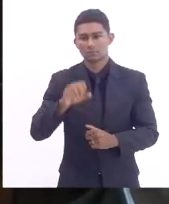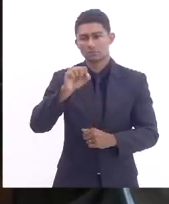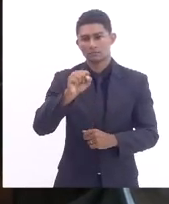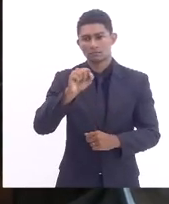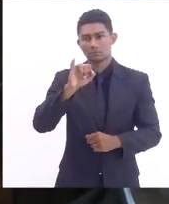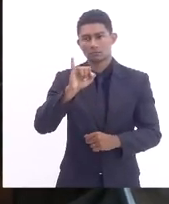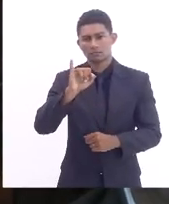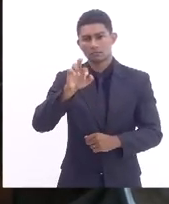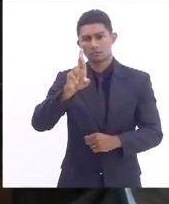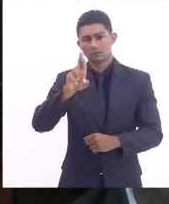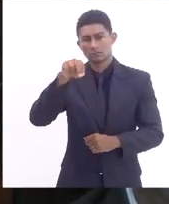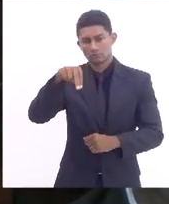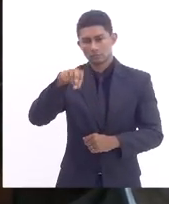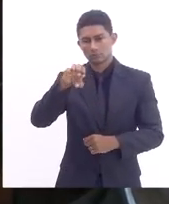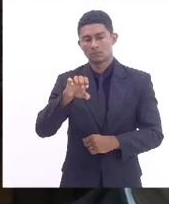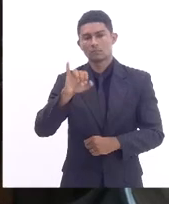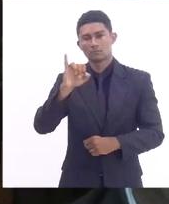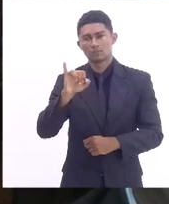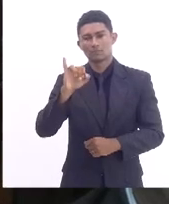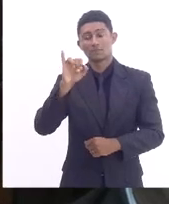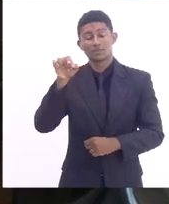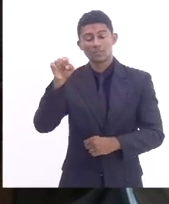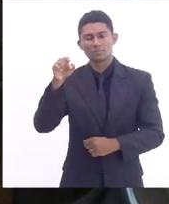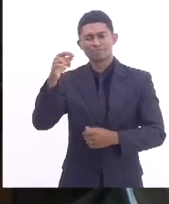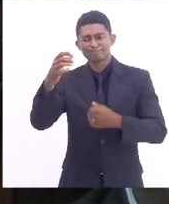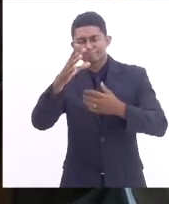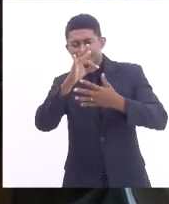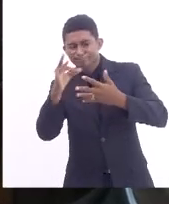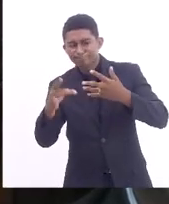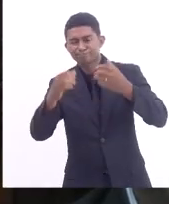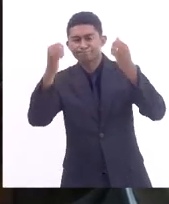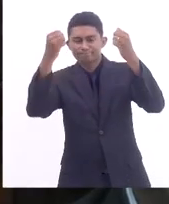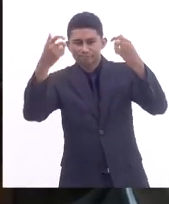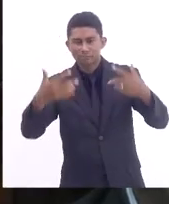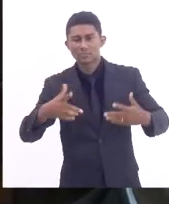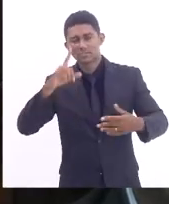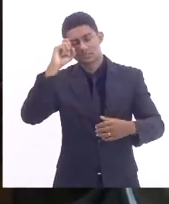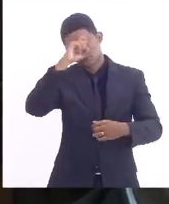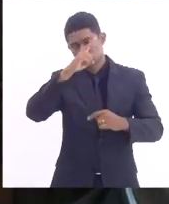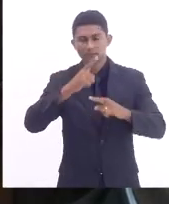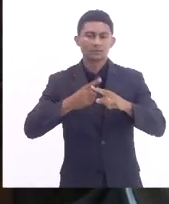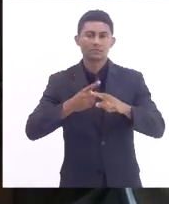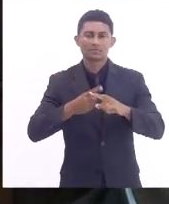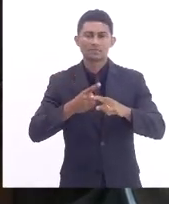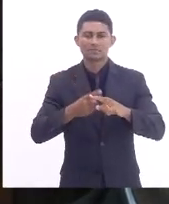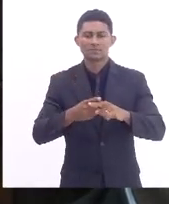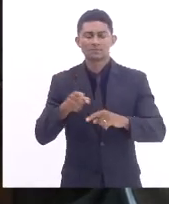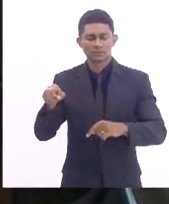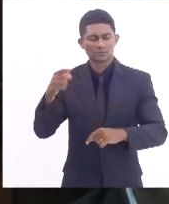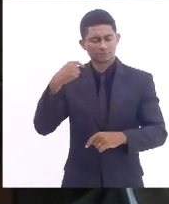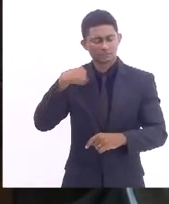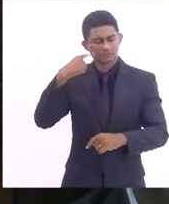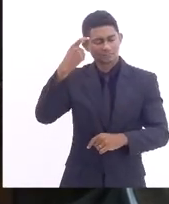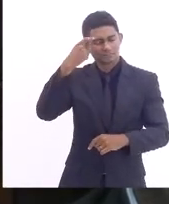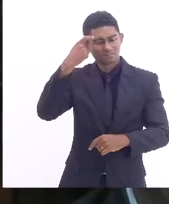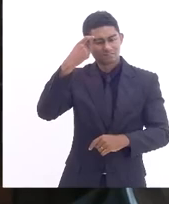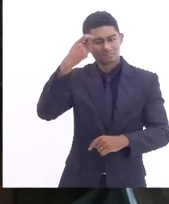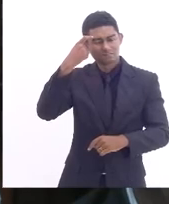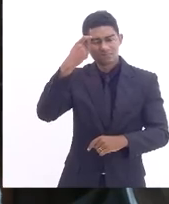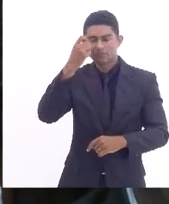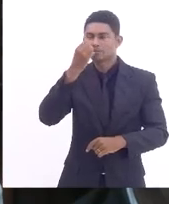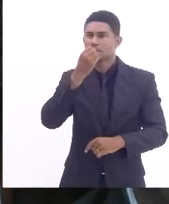Sirlei é muito difícil é muito difícil falar de ser lei porque o Sidney nos traz a memória é algo